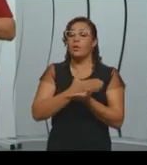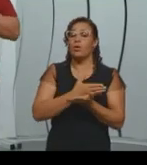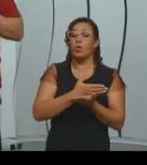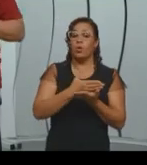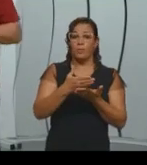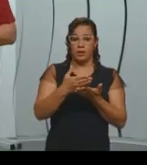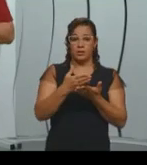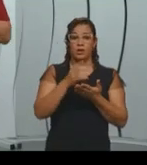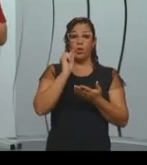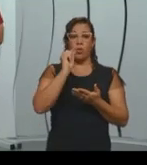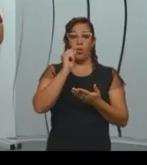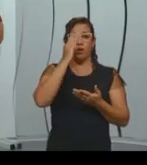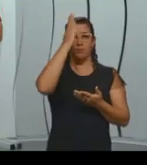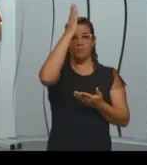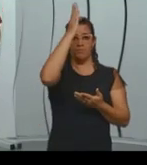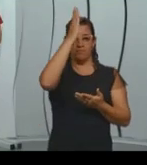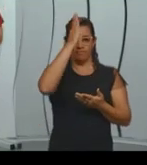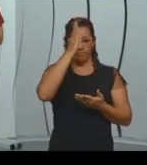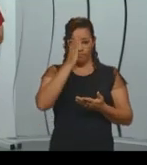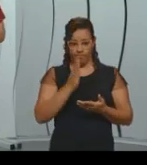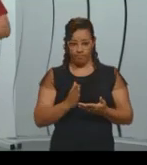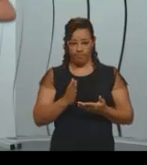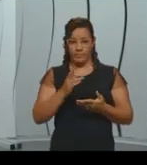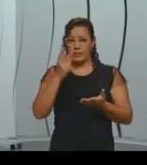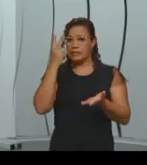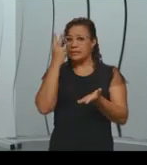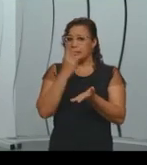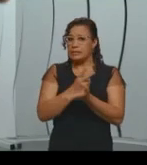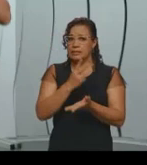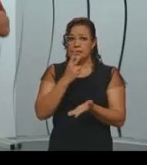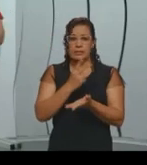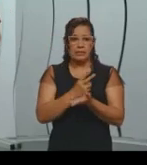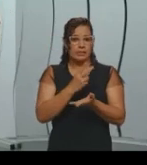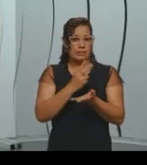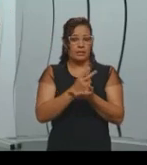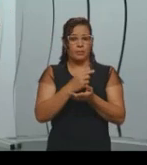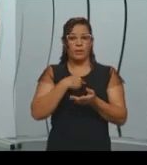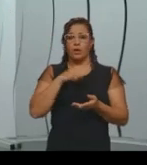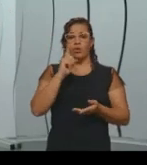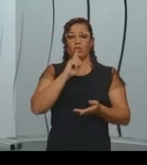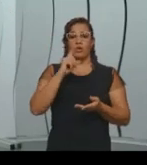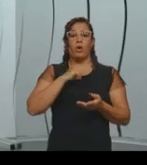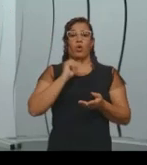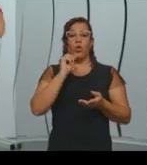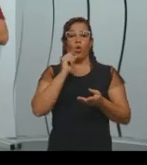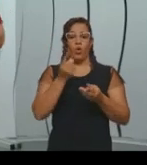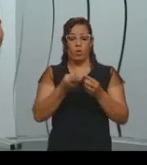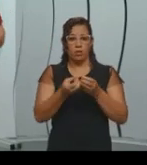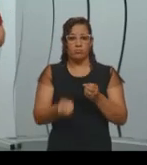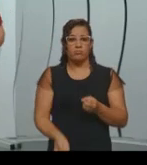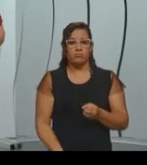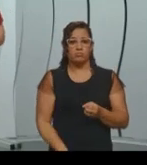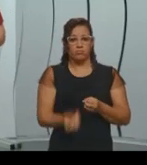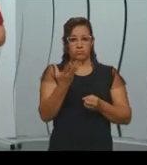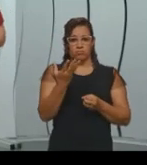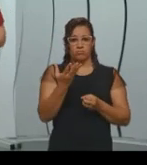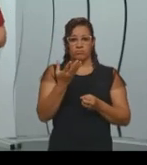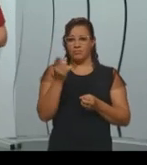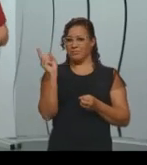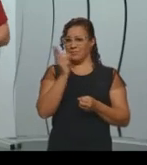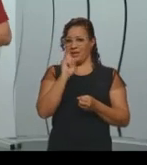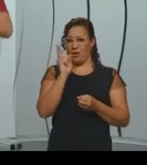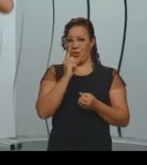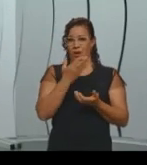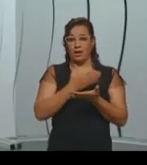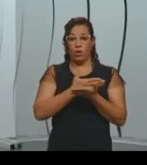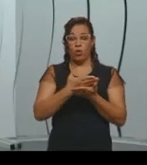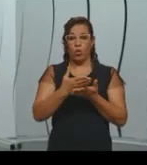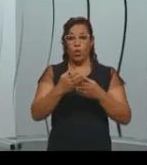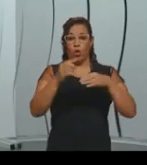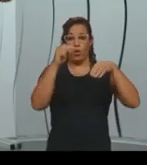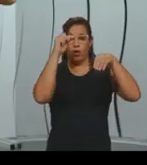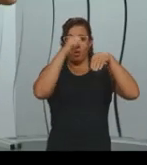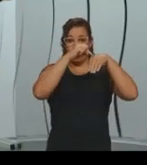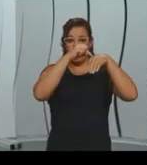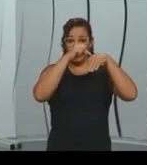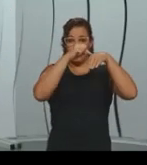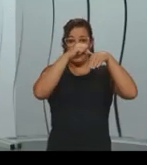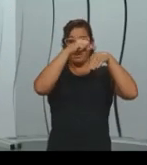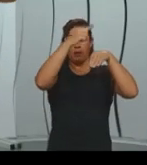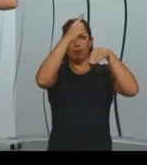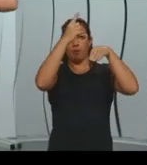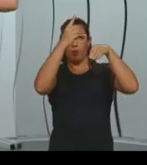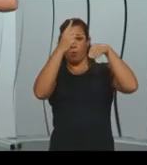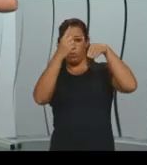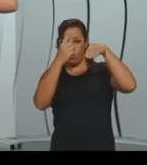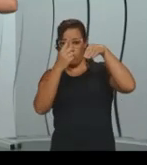direção vertical para baixo. Ou seja, eu não tenho queda livre quando jogo alguma coisa para cima. É só quando eu solto